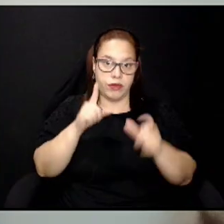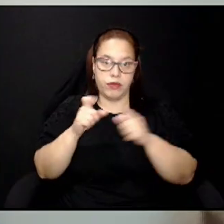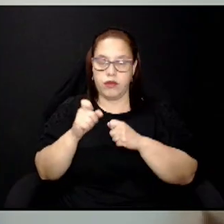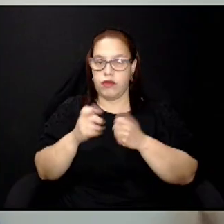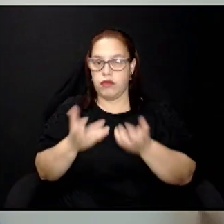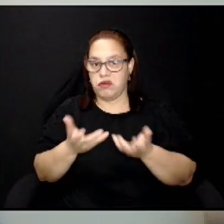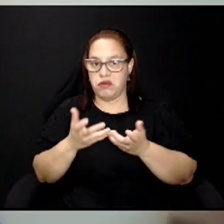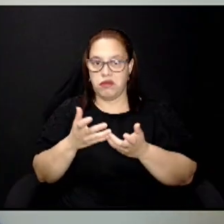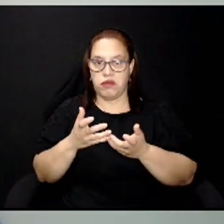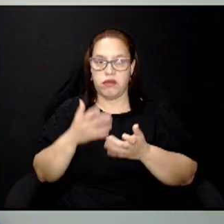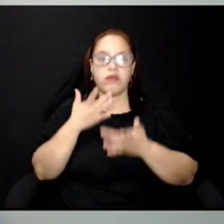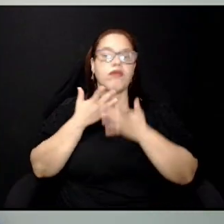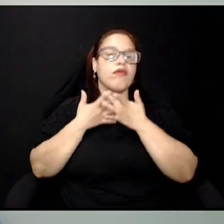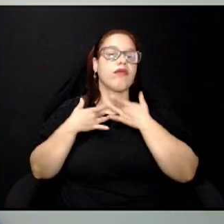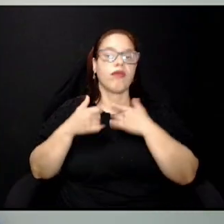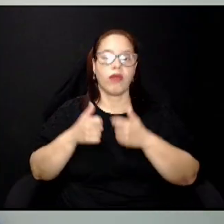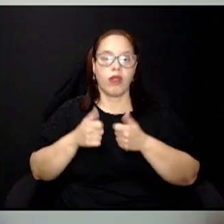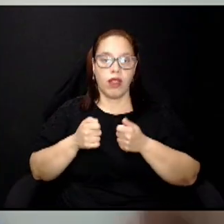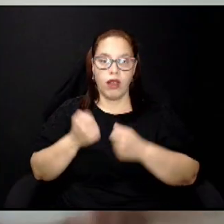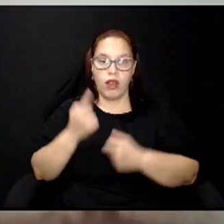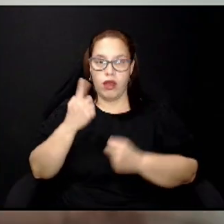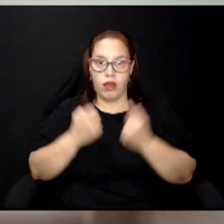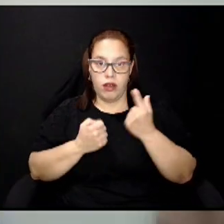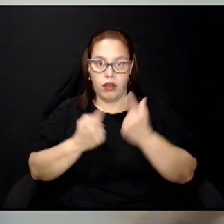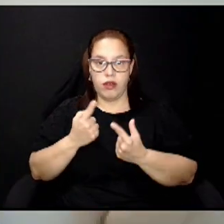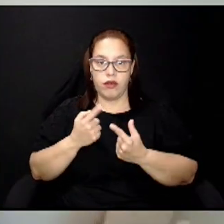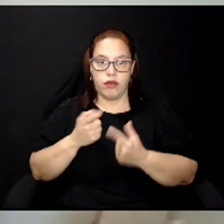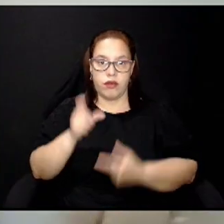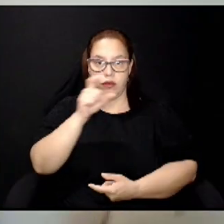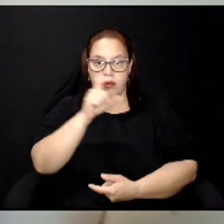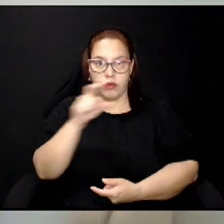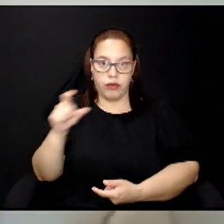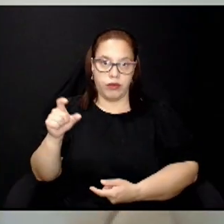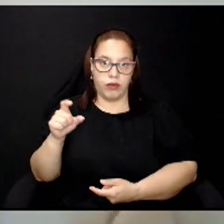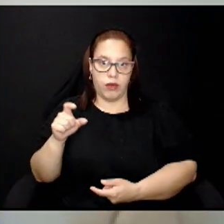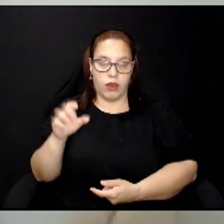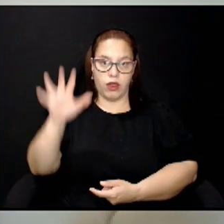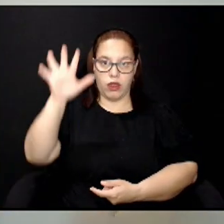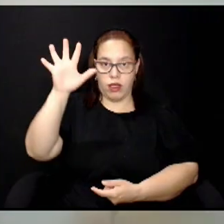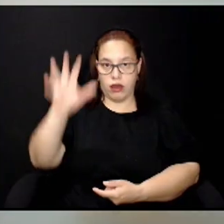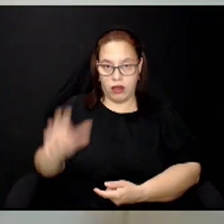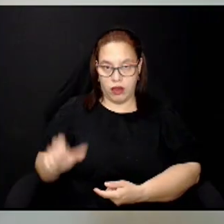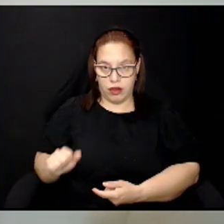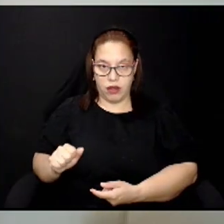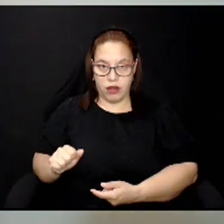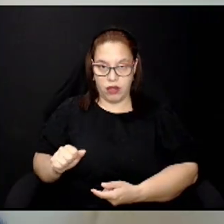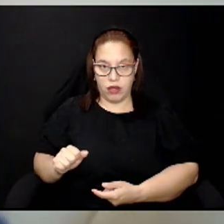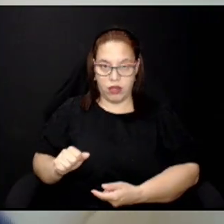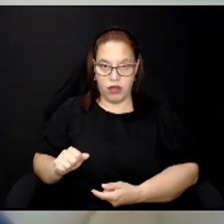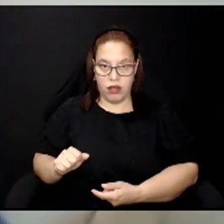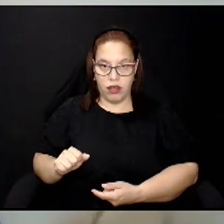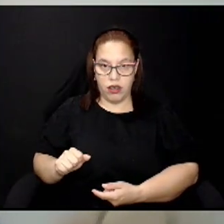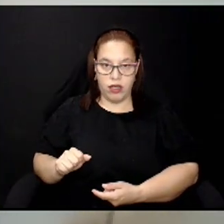deseja jogar. Alguns a gente coloca um mapeamento, por exemplo, a habilidade tal para o